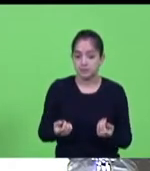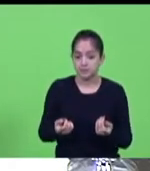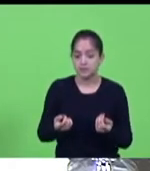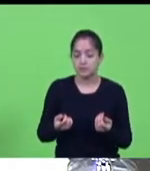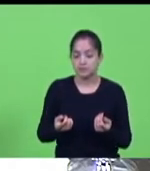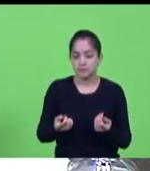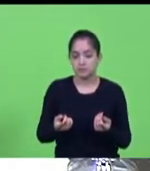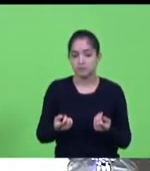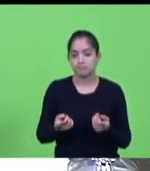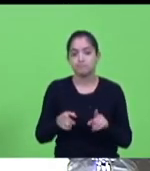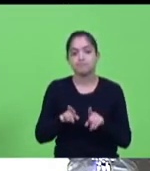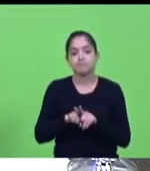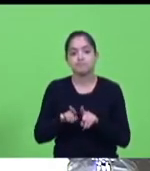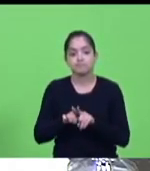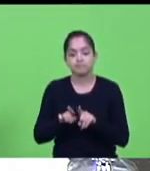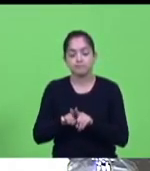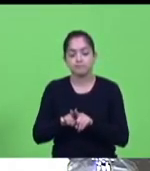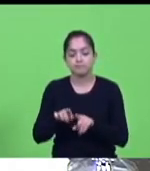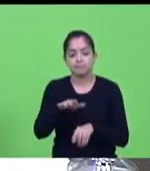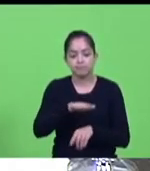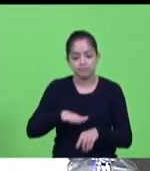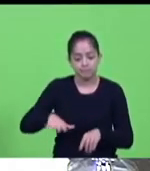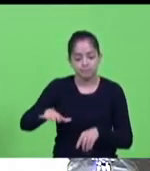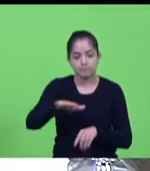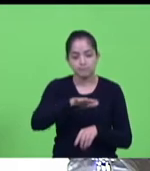parte do nosso território